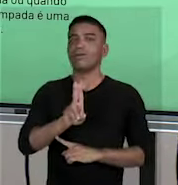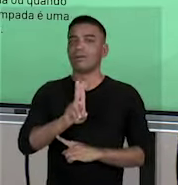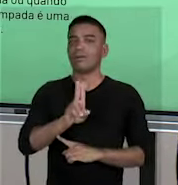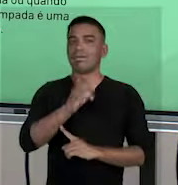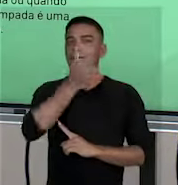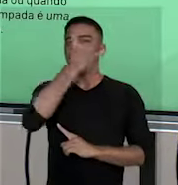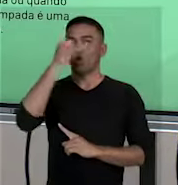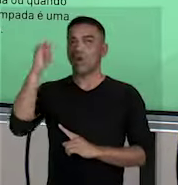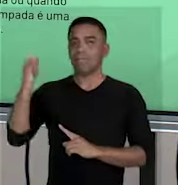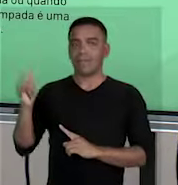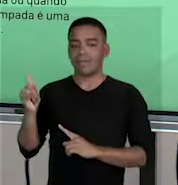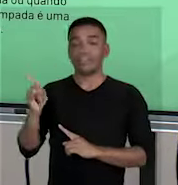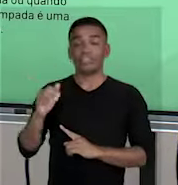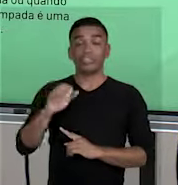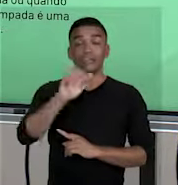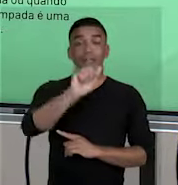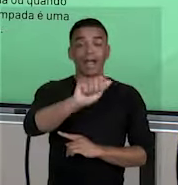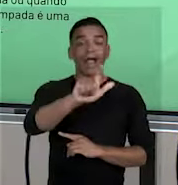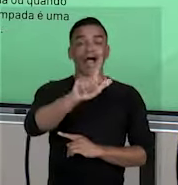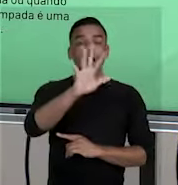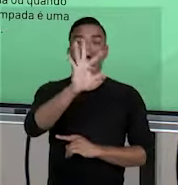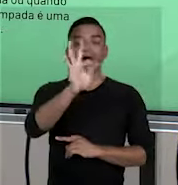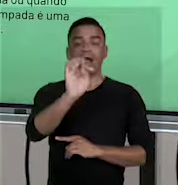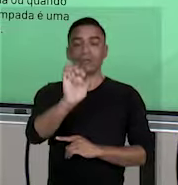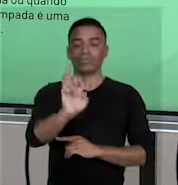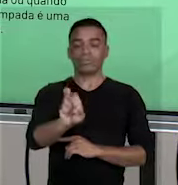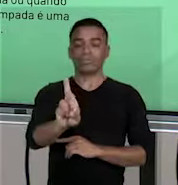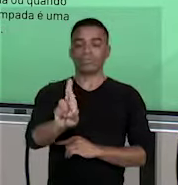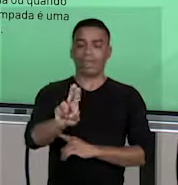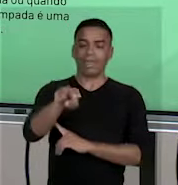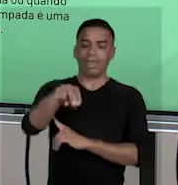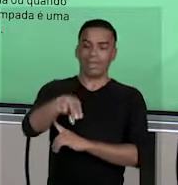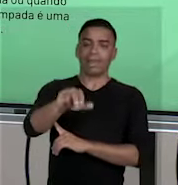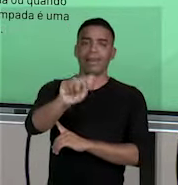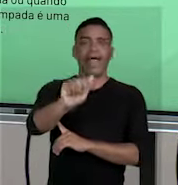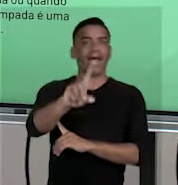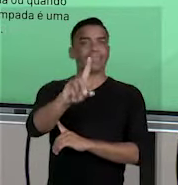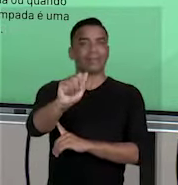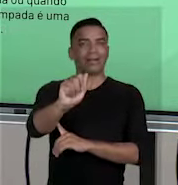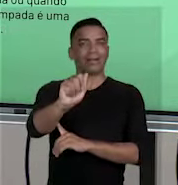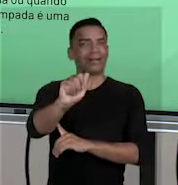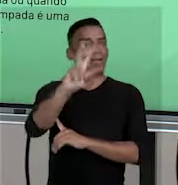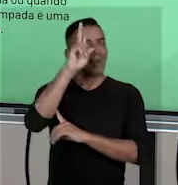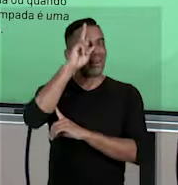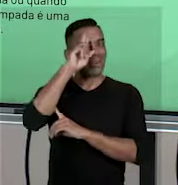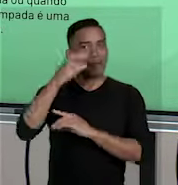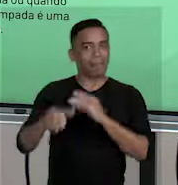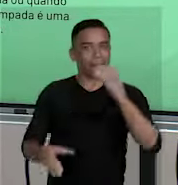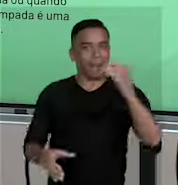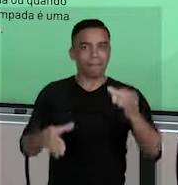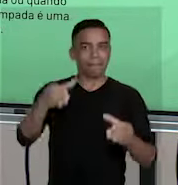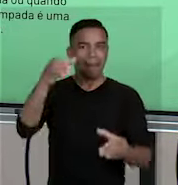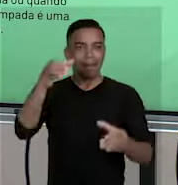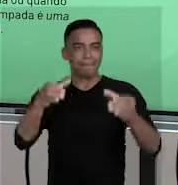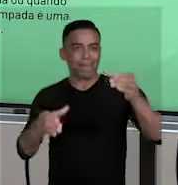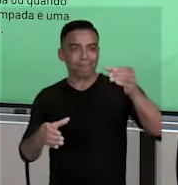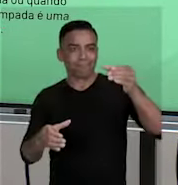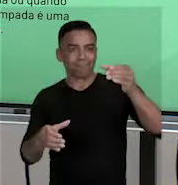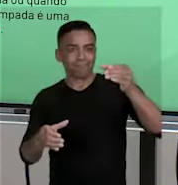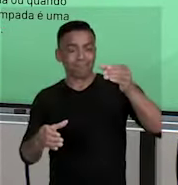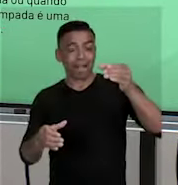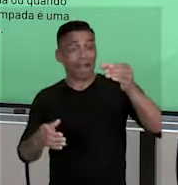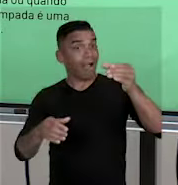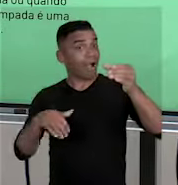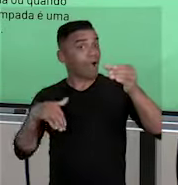corrente alternada, tá? Lembra que eu mostrei ali a diferença de potencial que fica alternando, ora tá